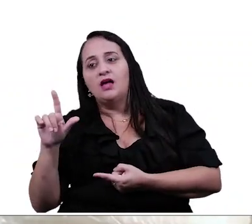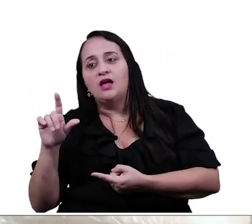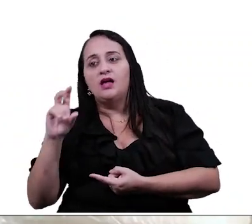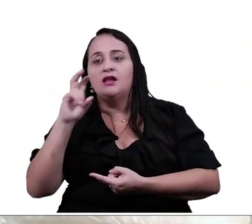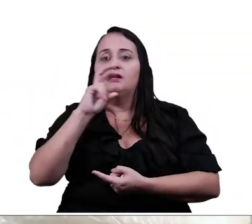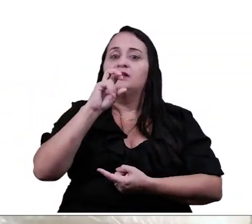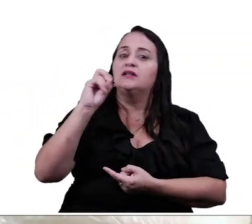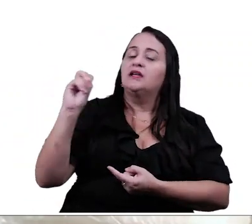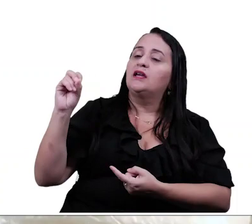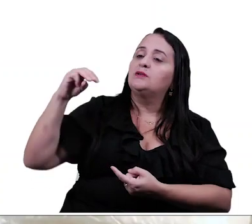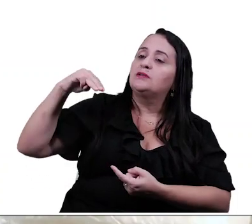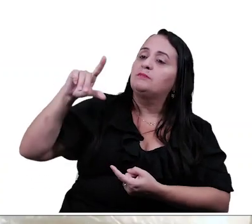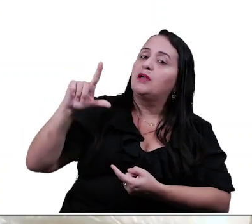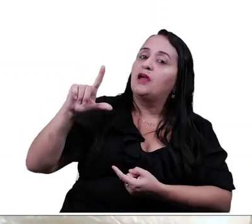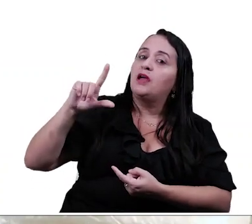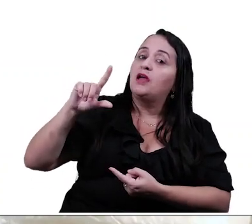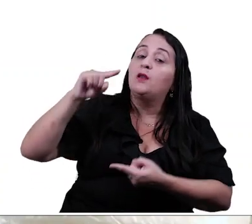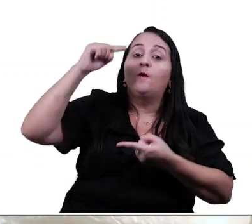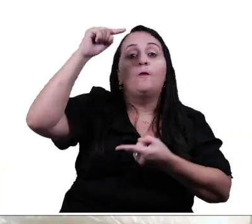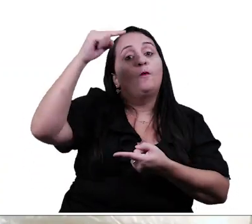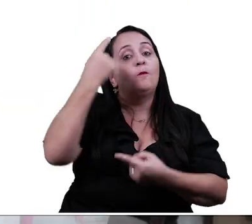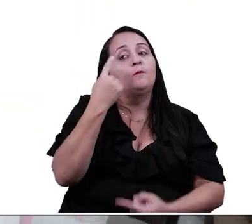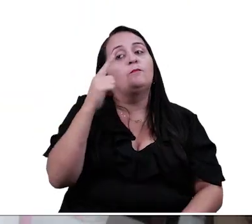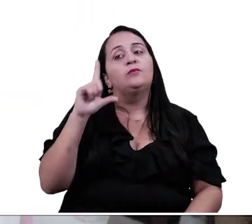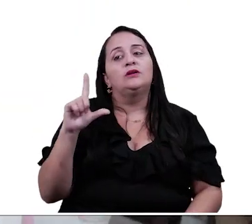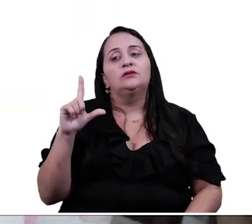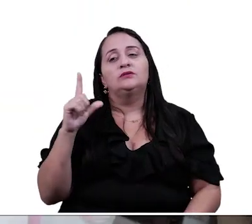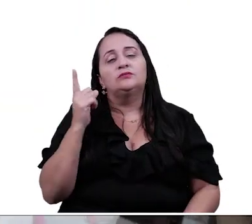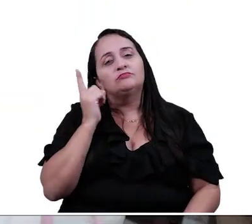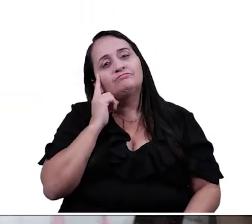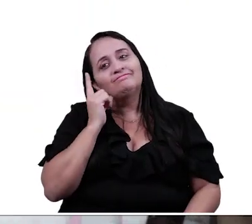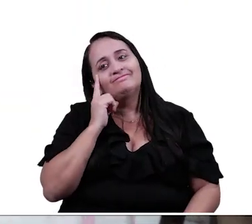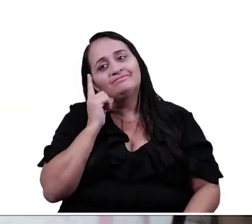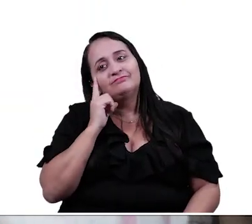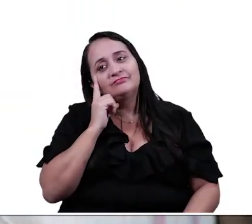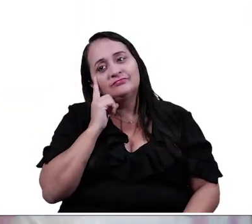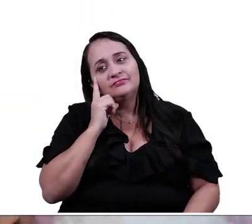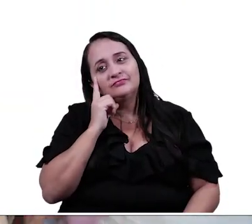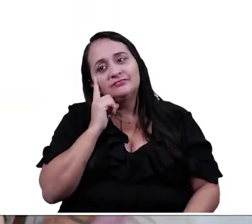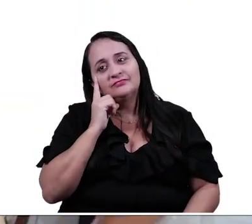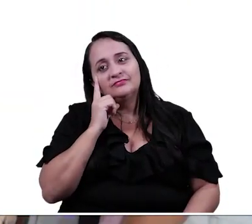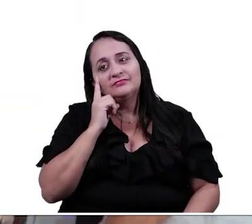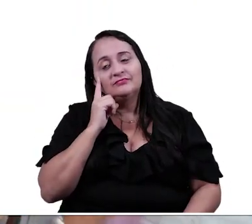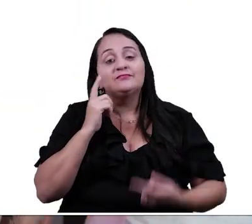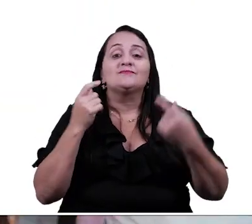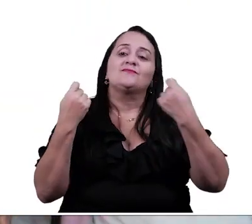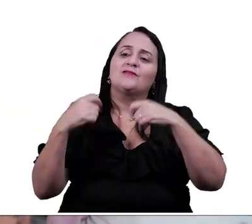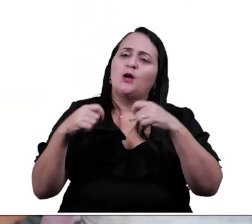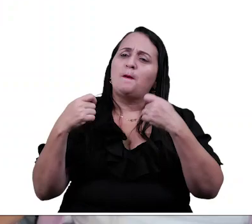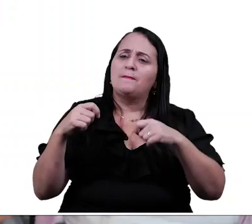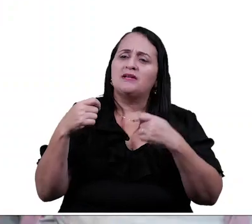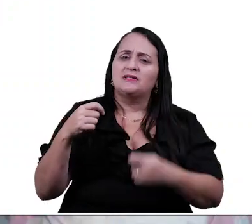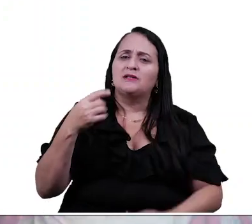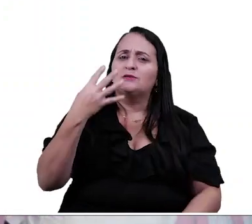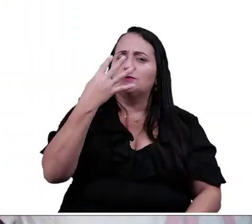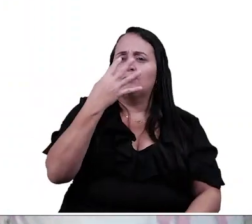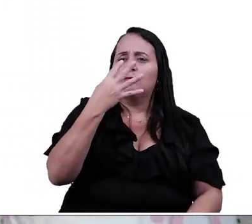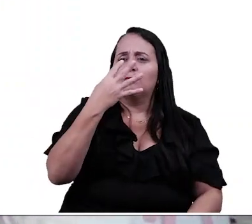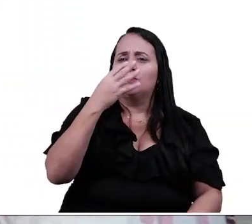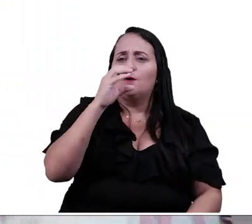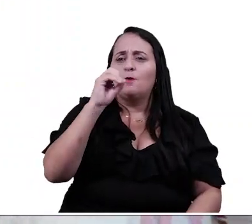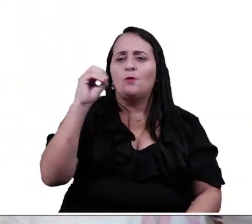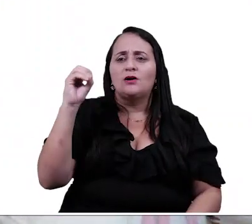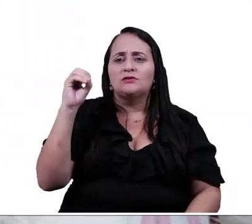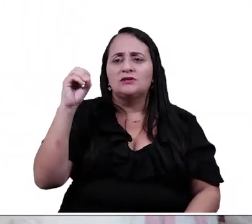500 ml, ou de 1 litro? Eu preciso de 400 ml. Quanto é que